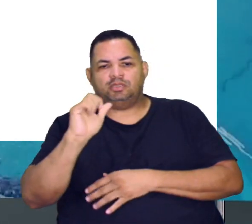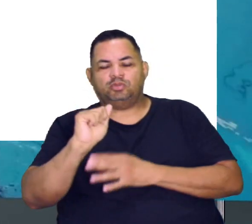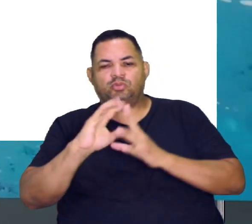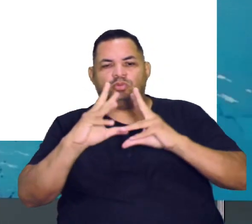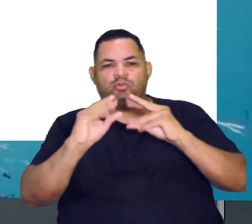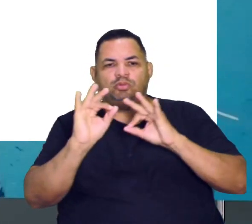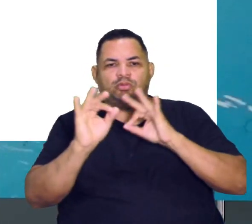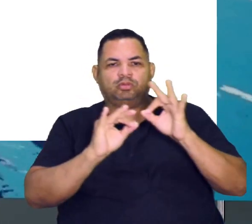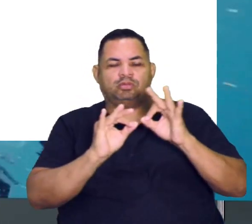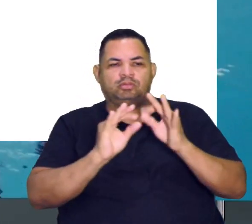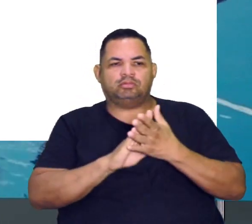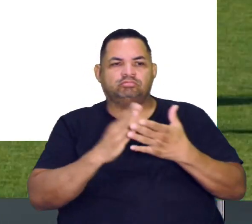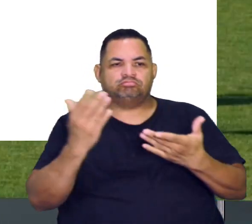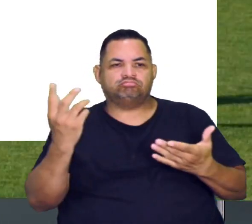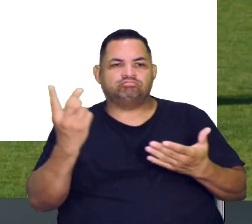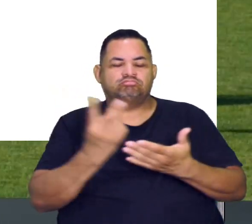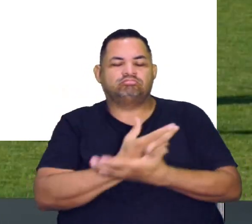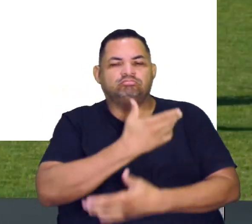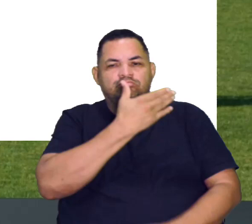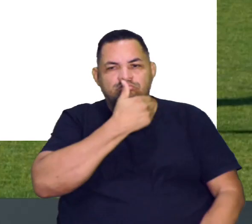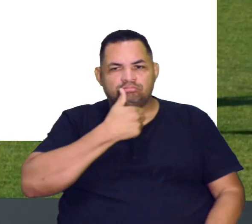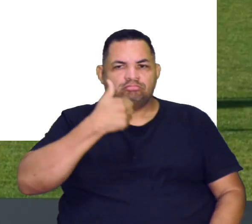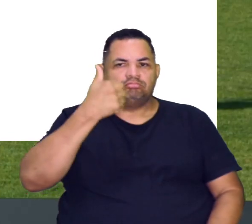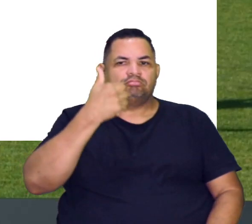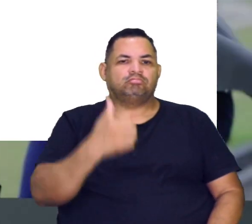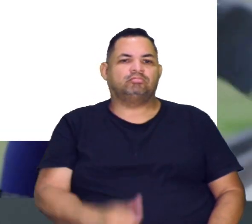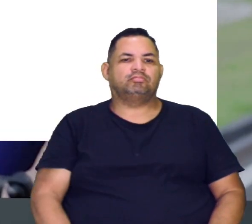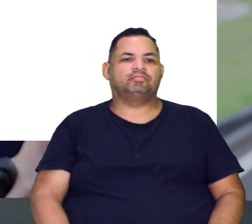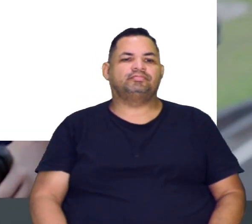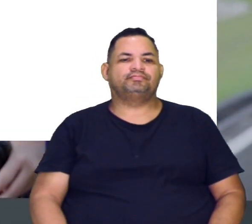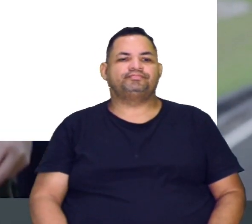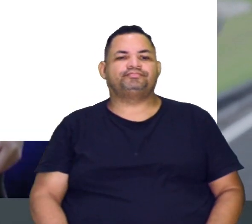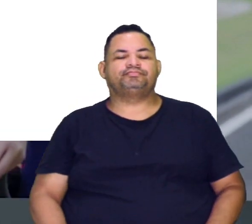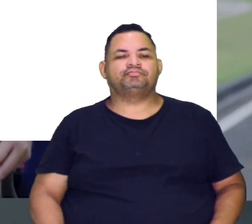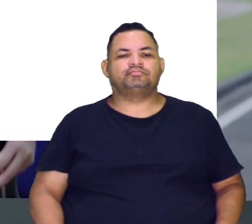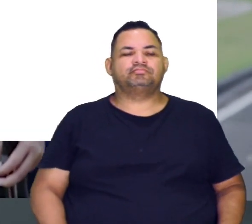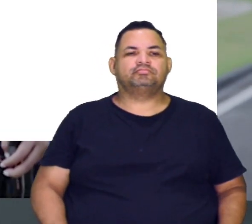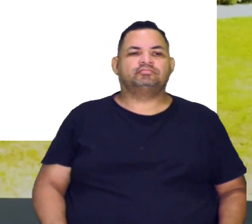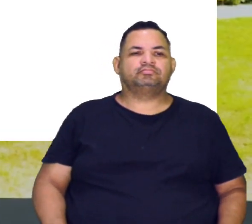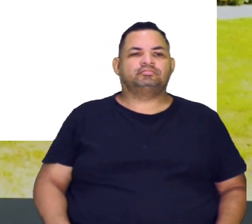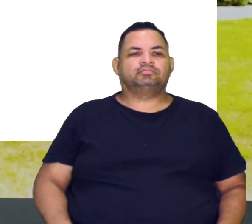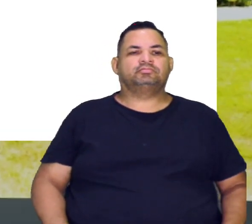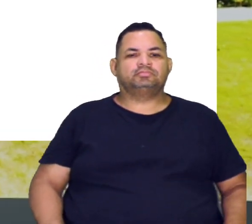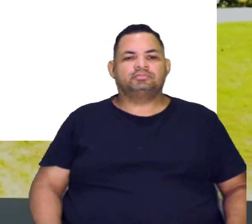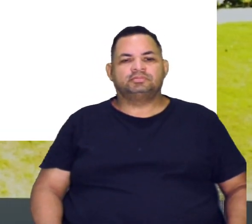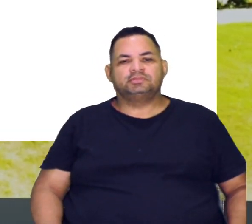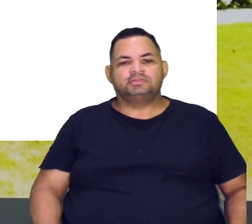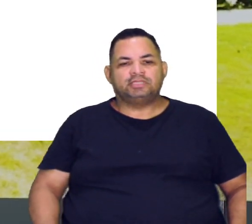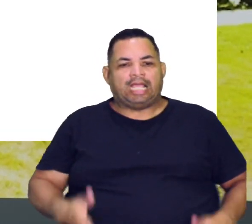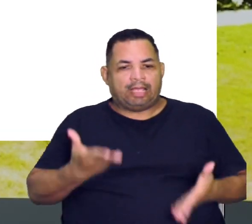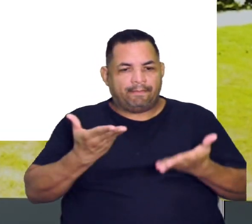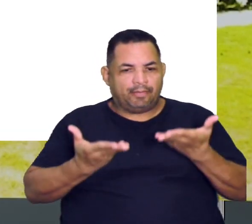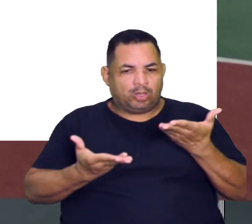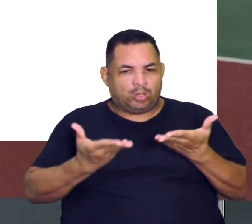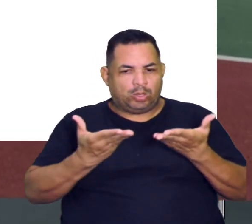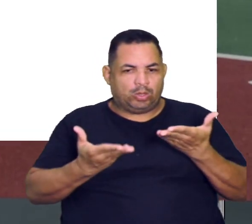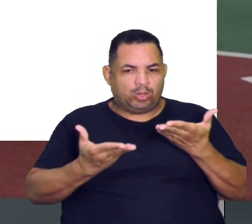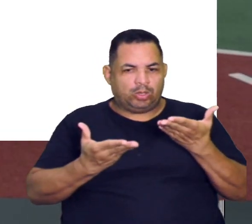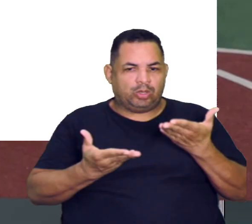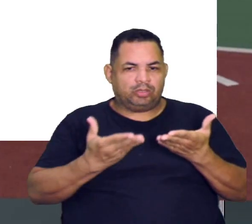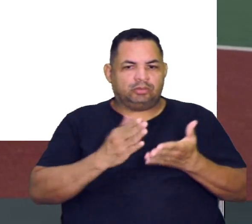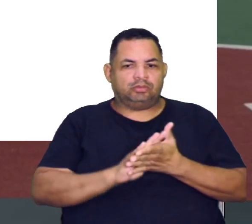sanguíneo vai estar acontecendo aí da melhor forma, certo? A gente também vai ter uma estabilização dos